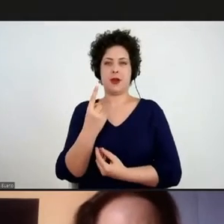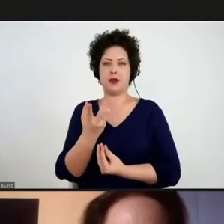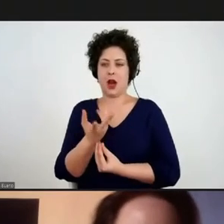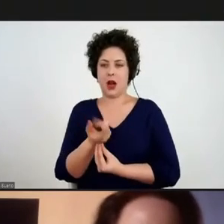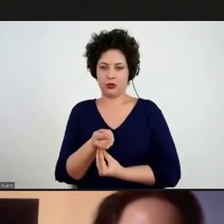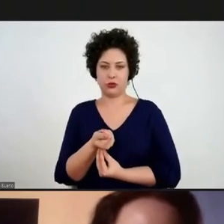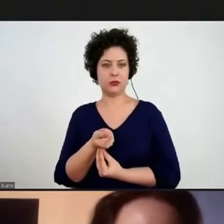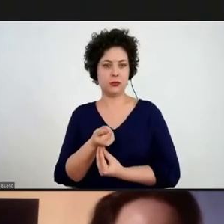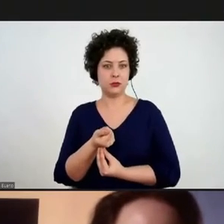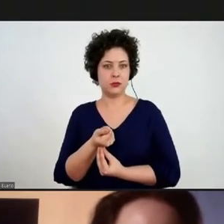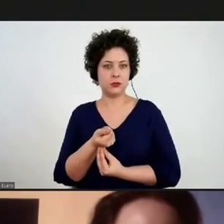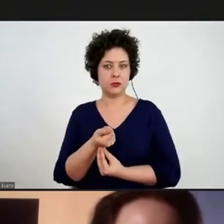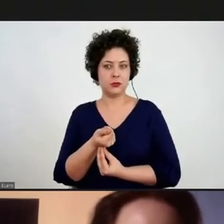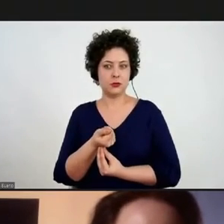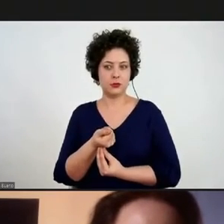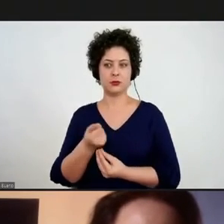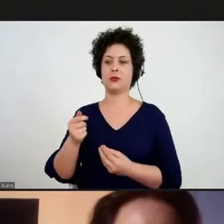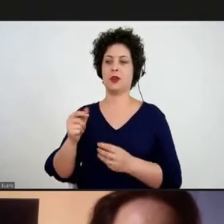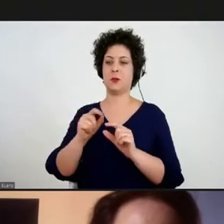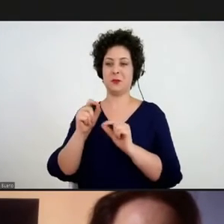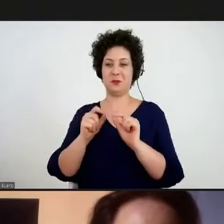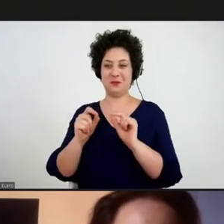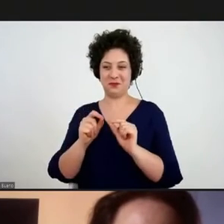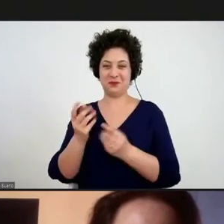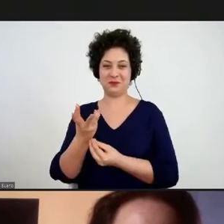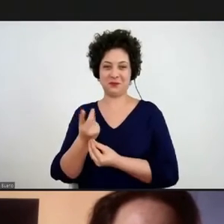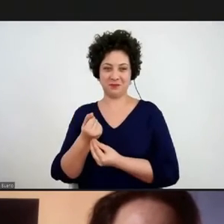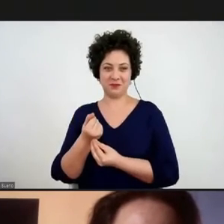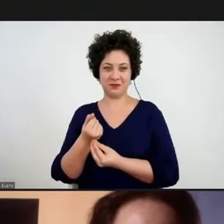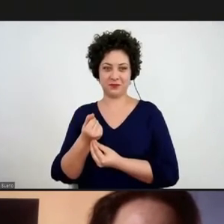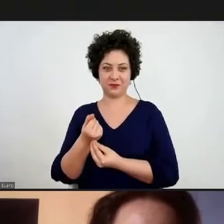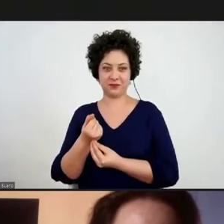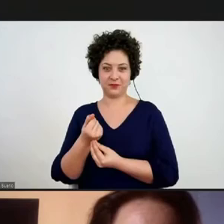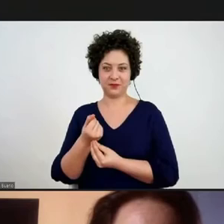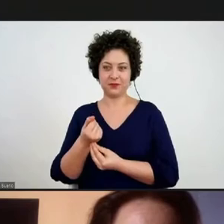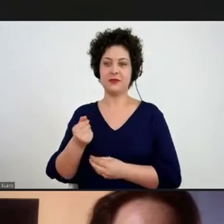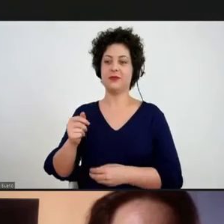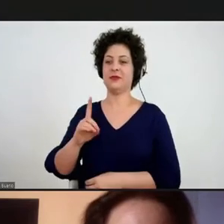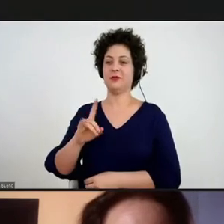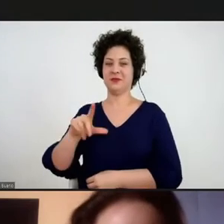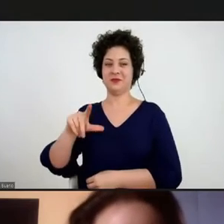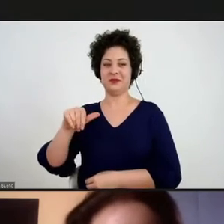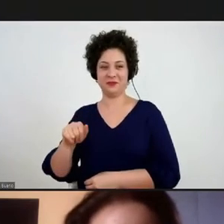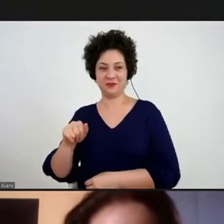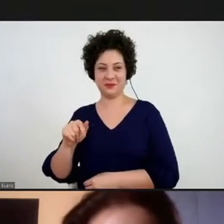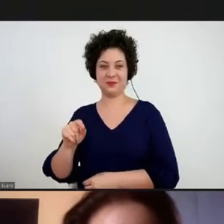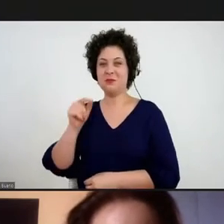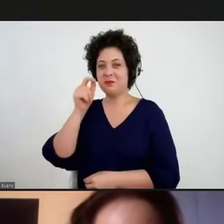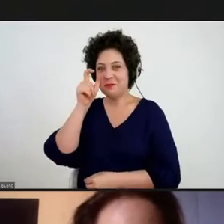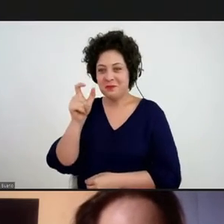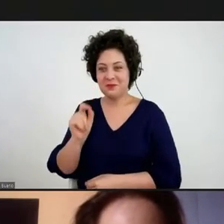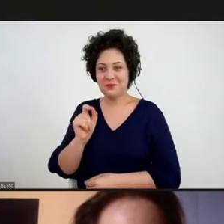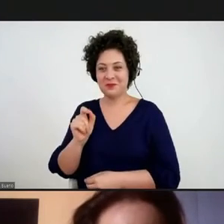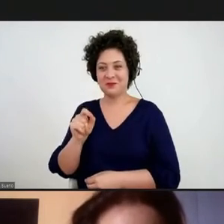ali, mas não era o artista. A Dilma, o que é interessante